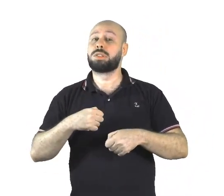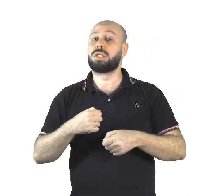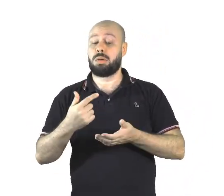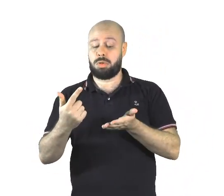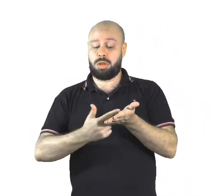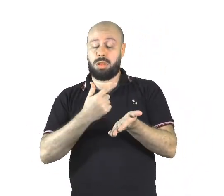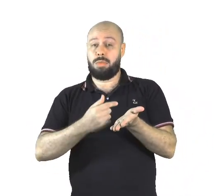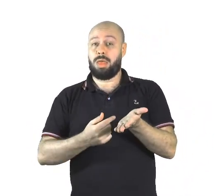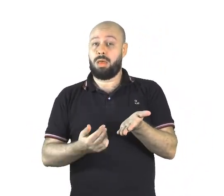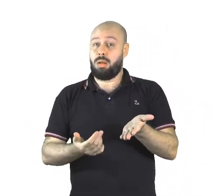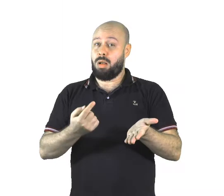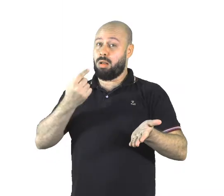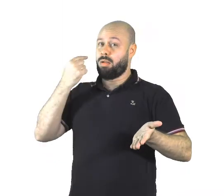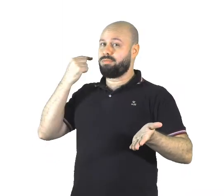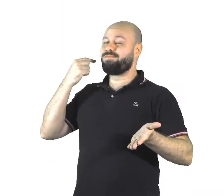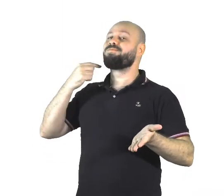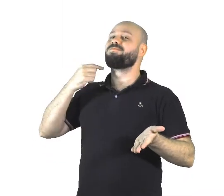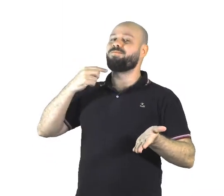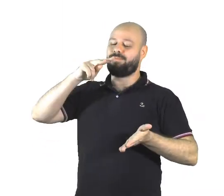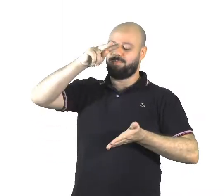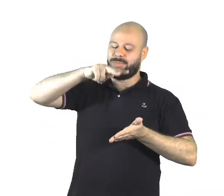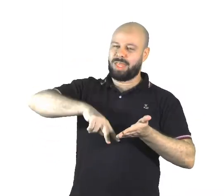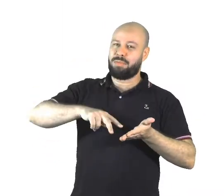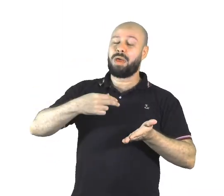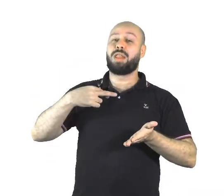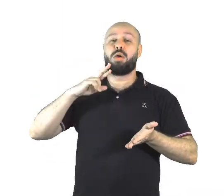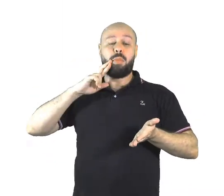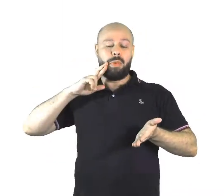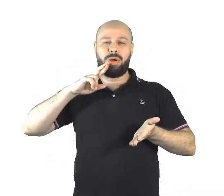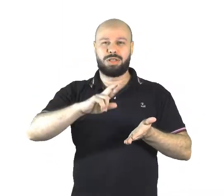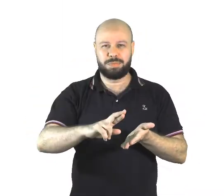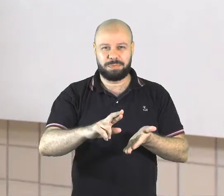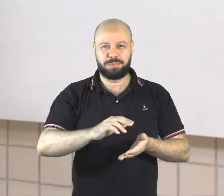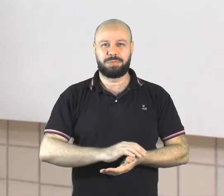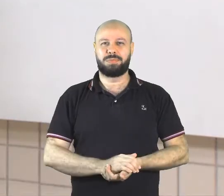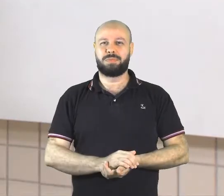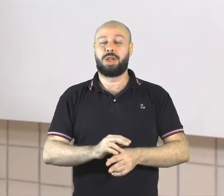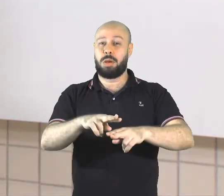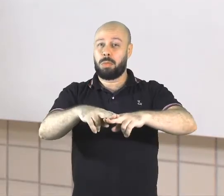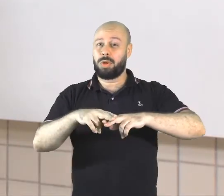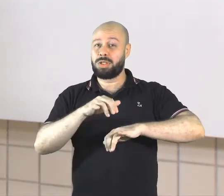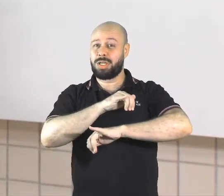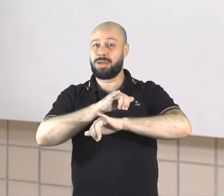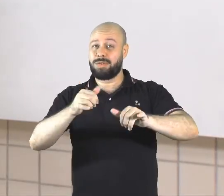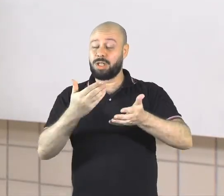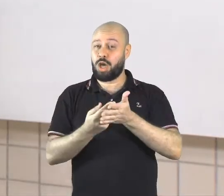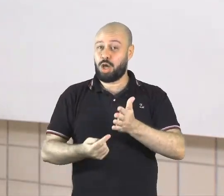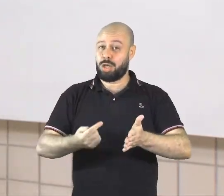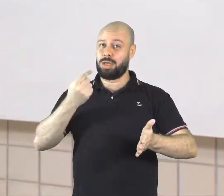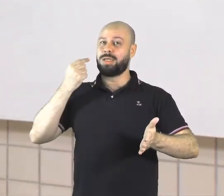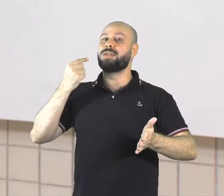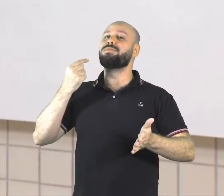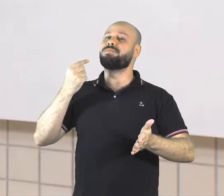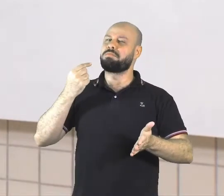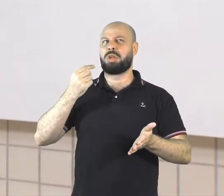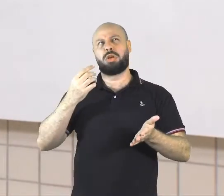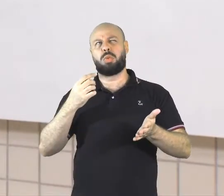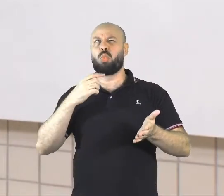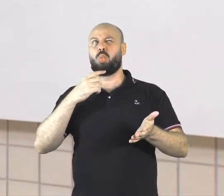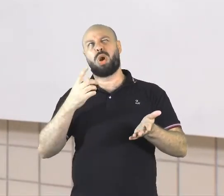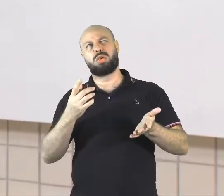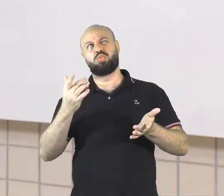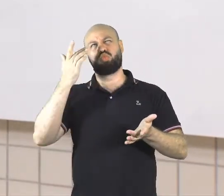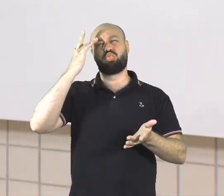Menina Bonita do Laço de Fita e responder. Por isso que eu falei na aula anterior, se eu não me engano, ou a